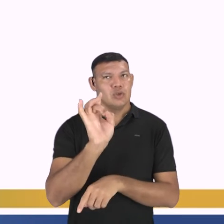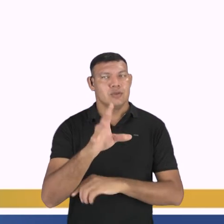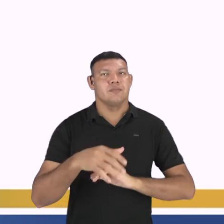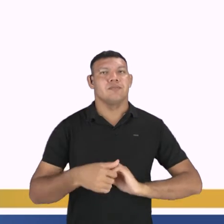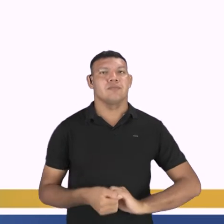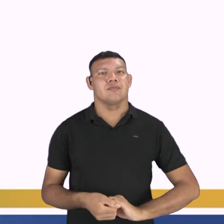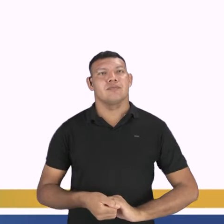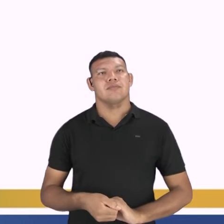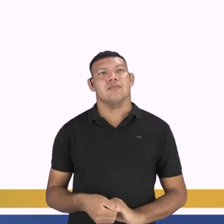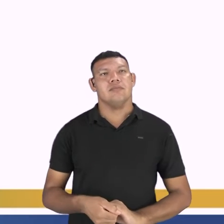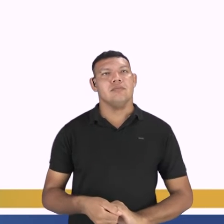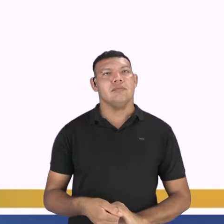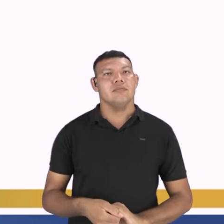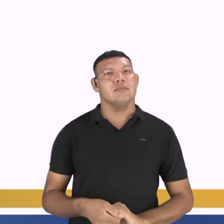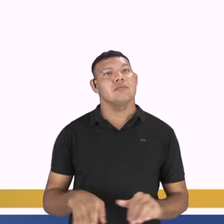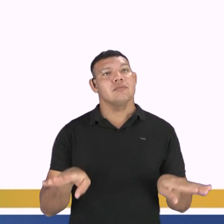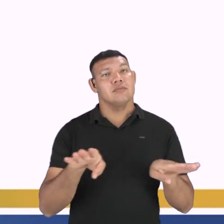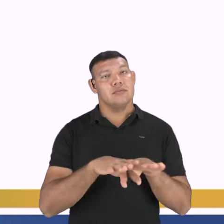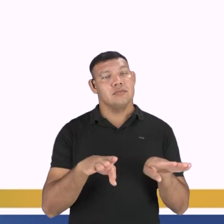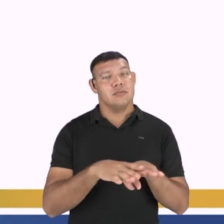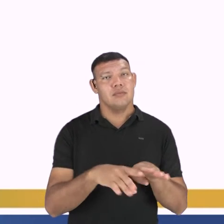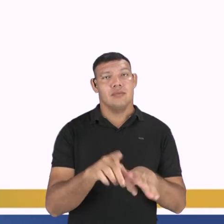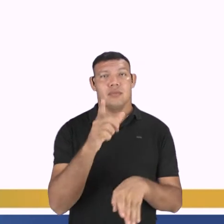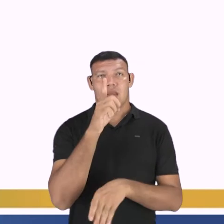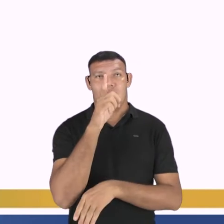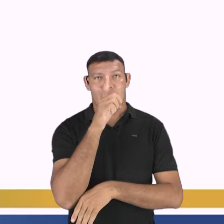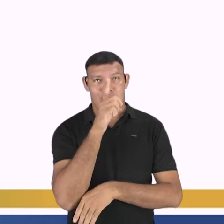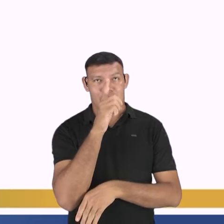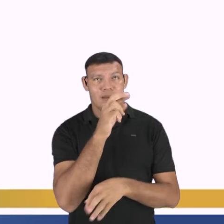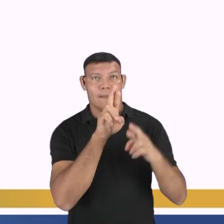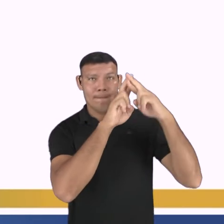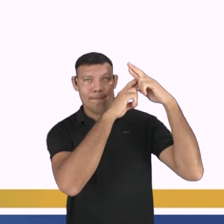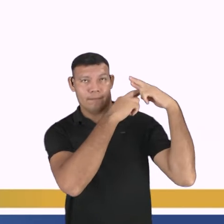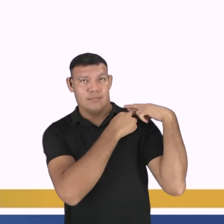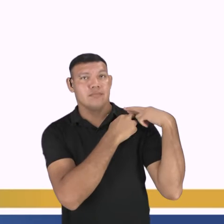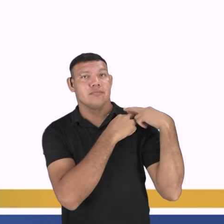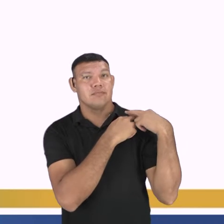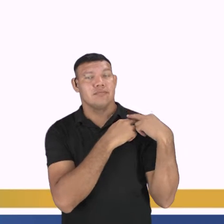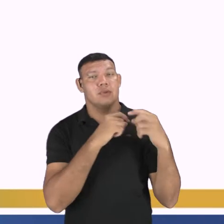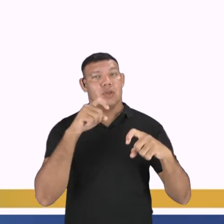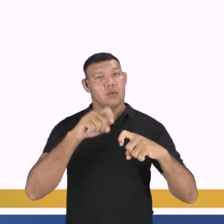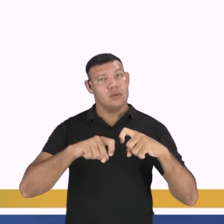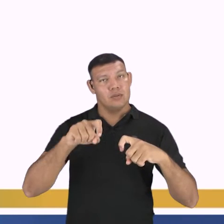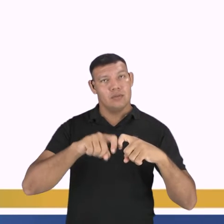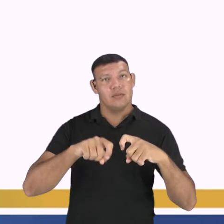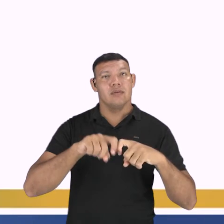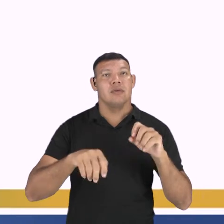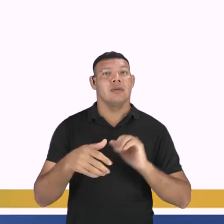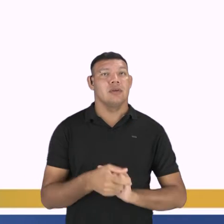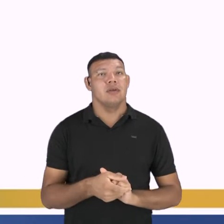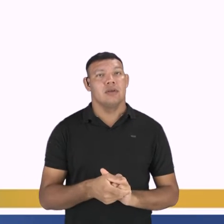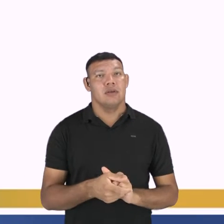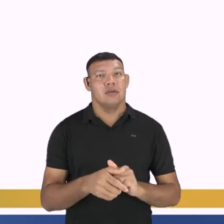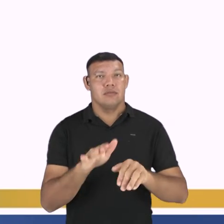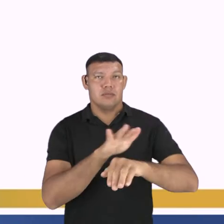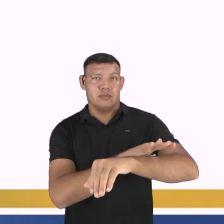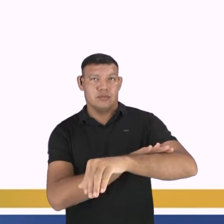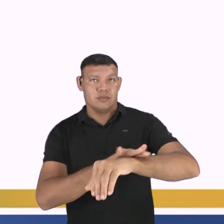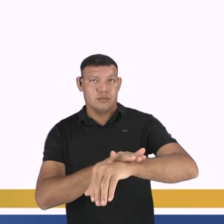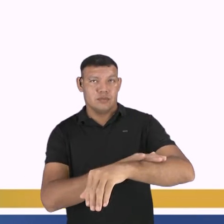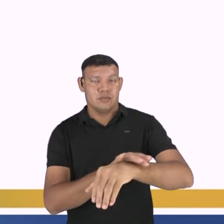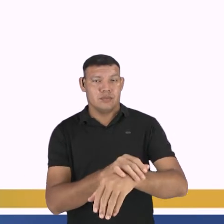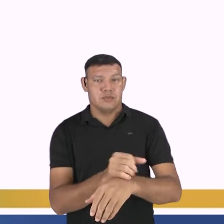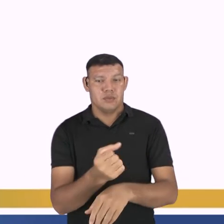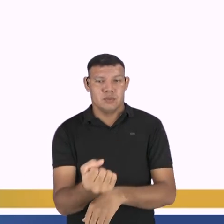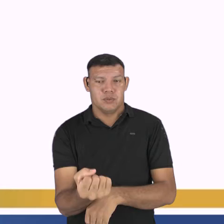né. E também o pênis, que é o órgão responsável pela cópula, né? Ele é formado por um tecido erétil,